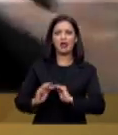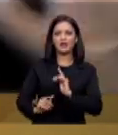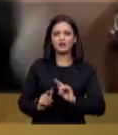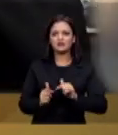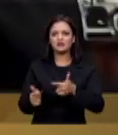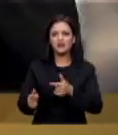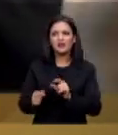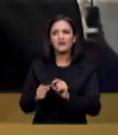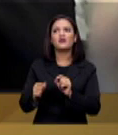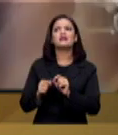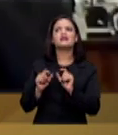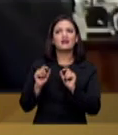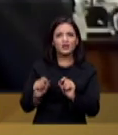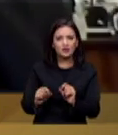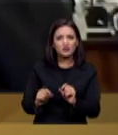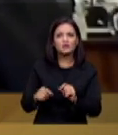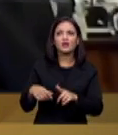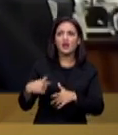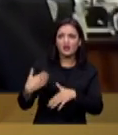ultraatividade. Então,